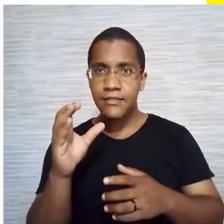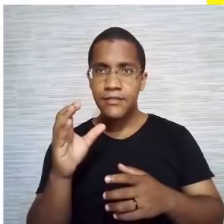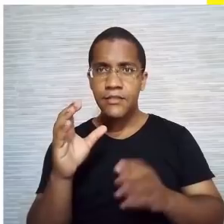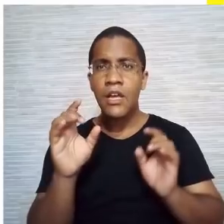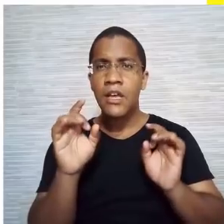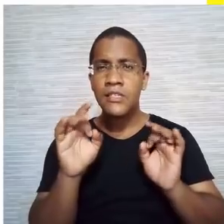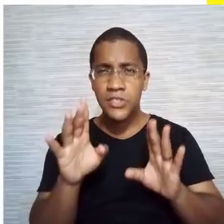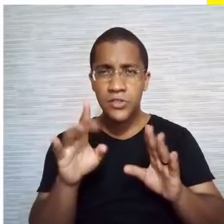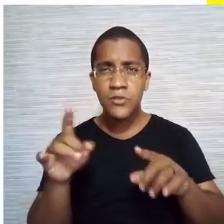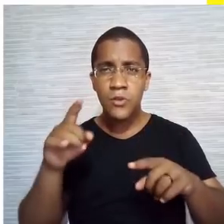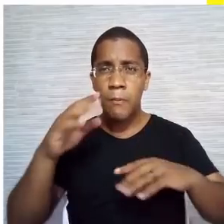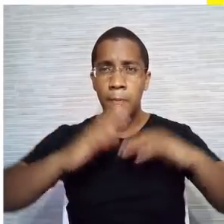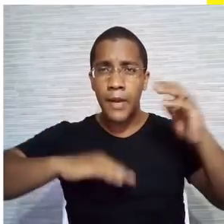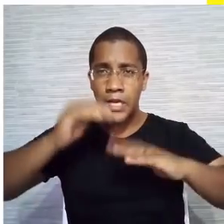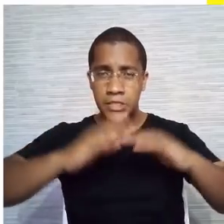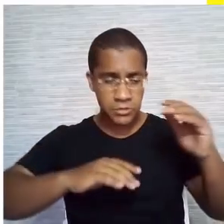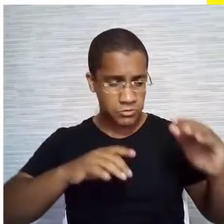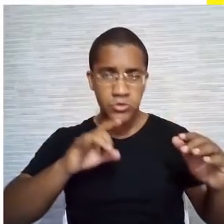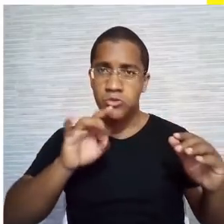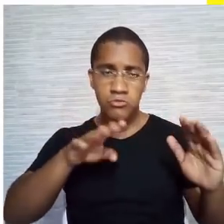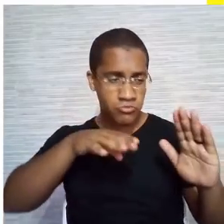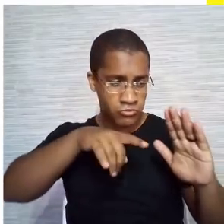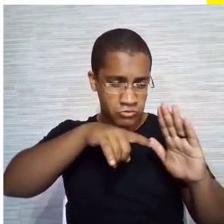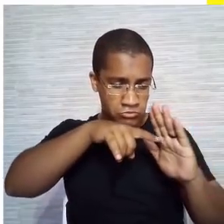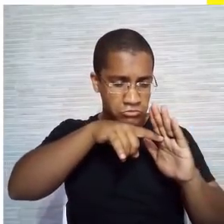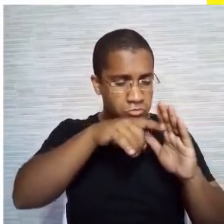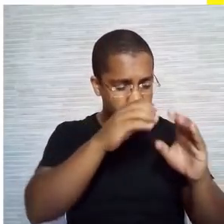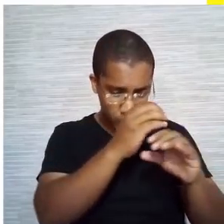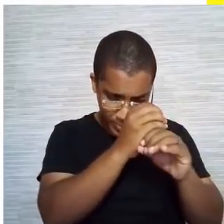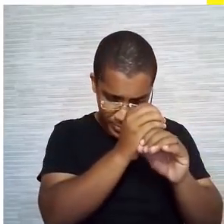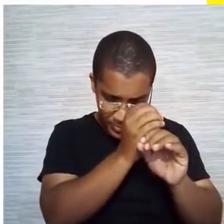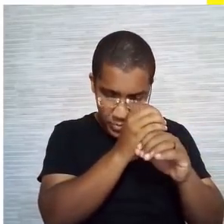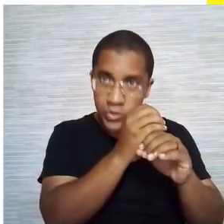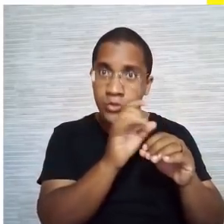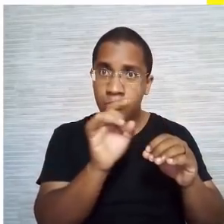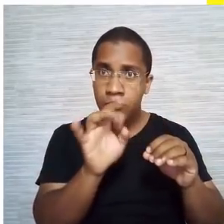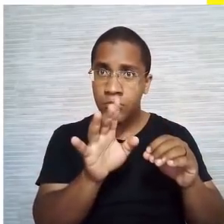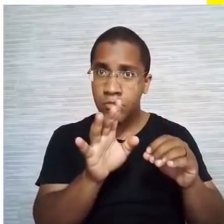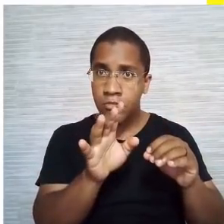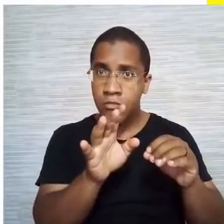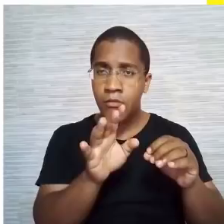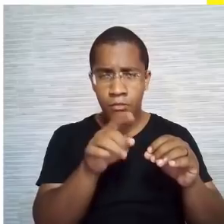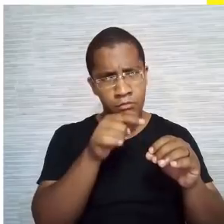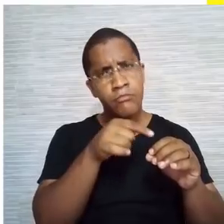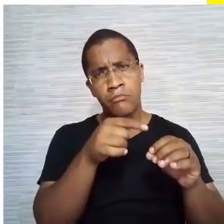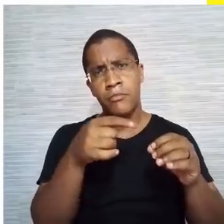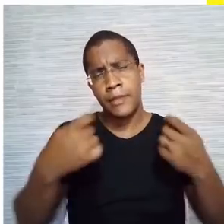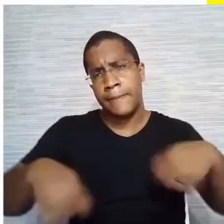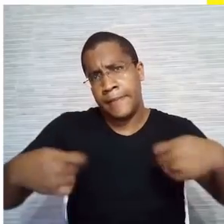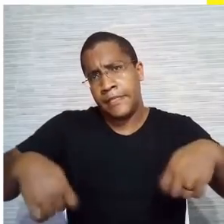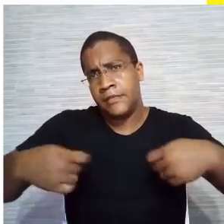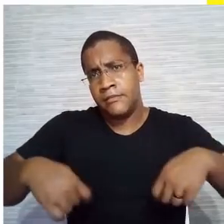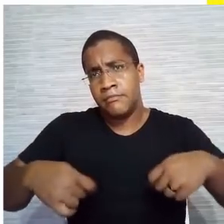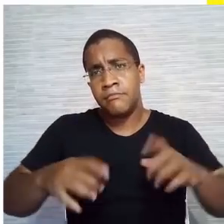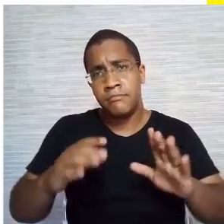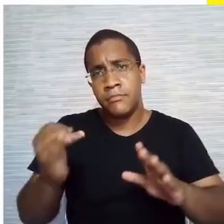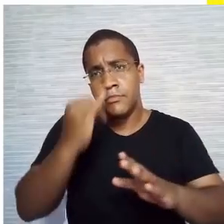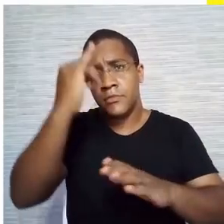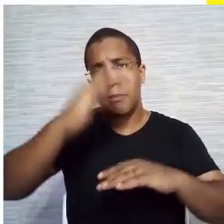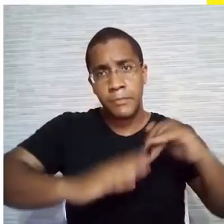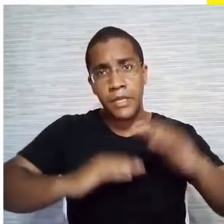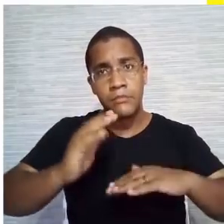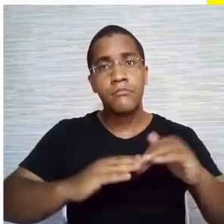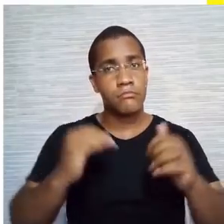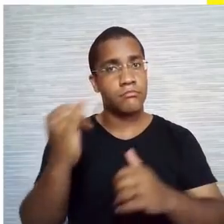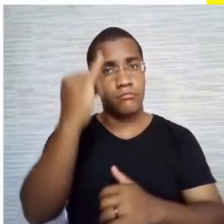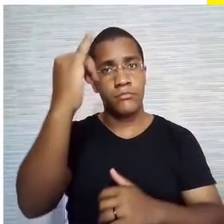ciências não se aprende só na prática. É claro que experiências laboratoriais são válidas, porém, não são só